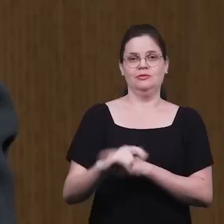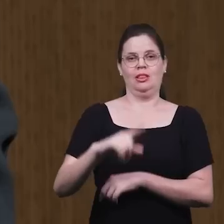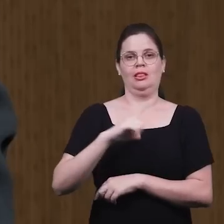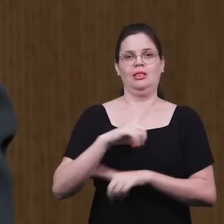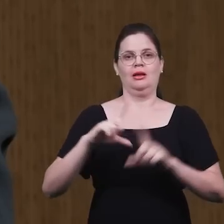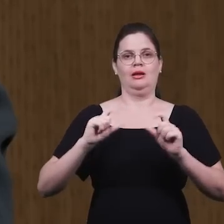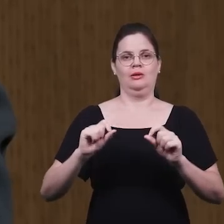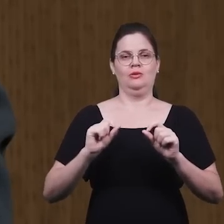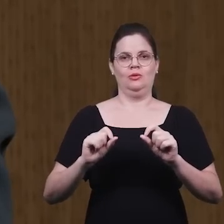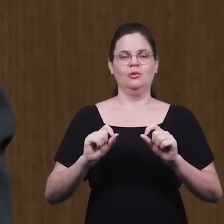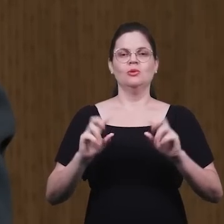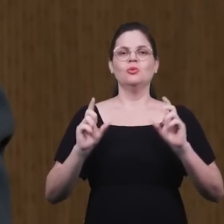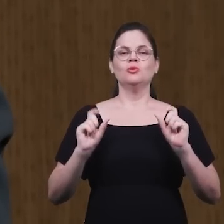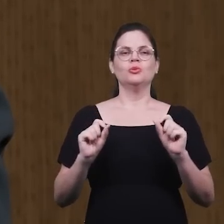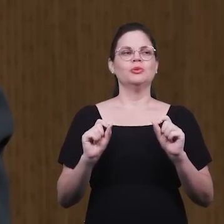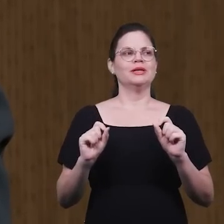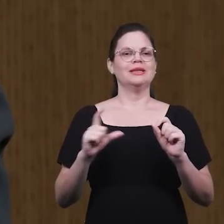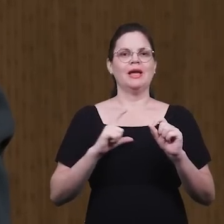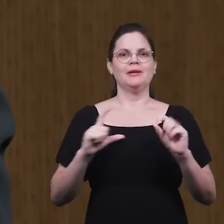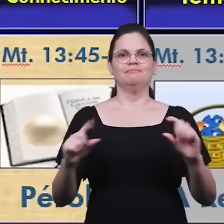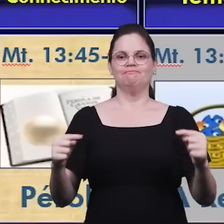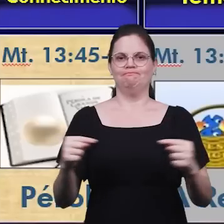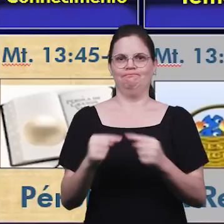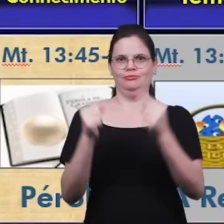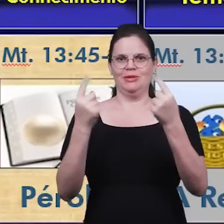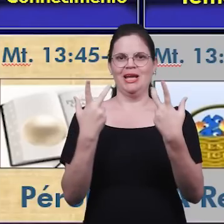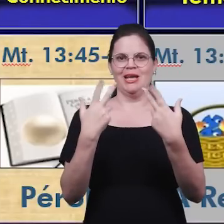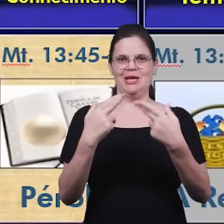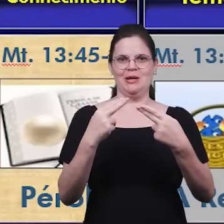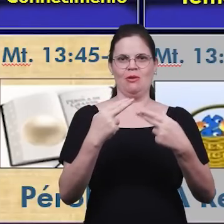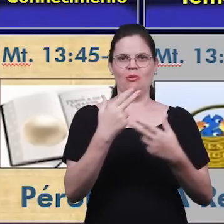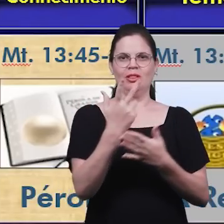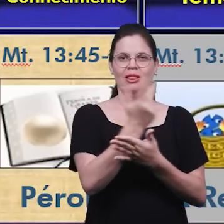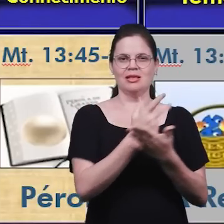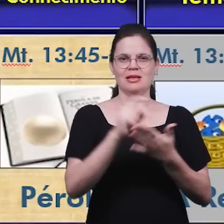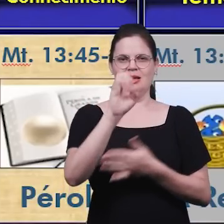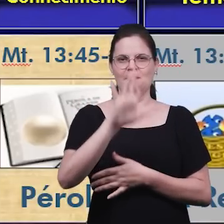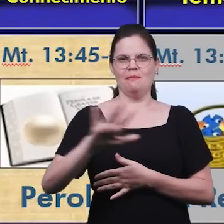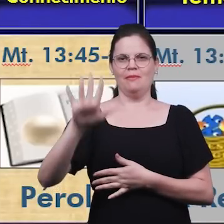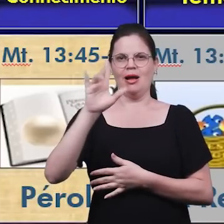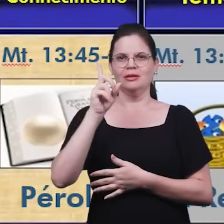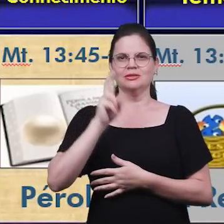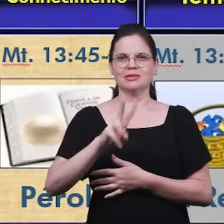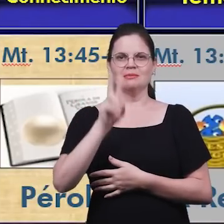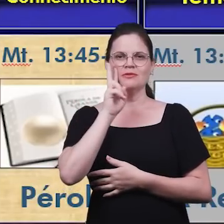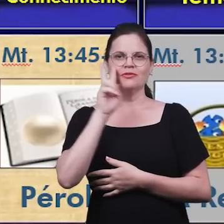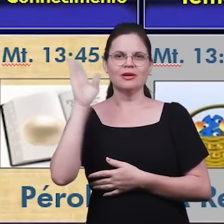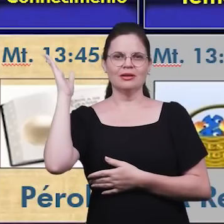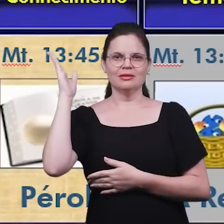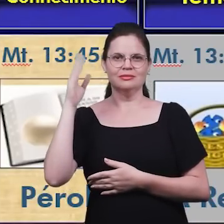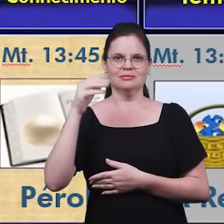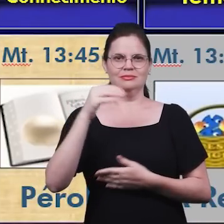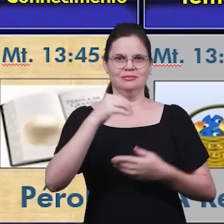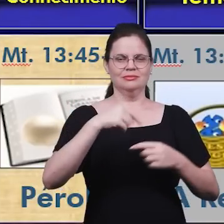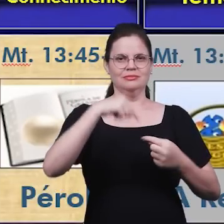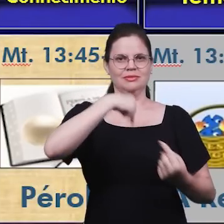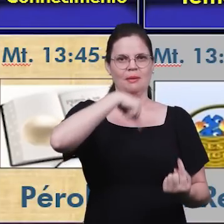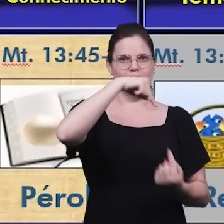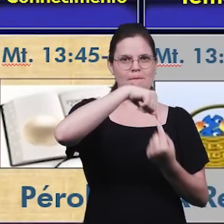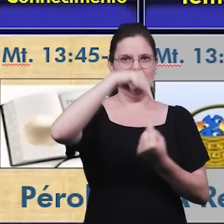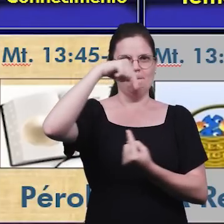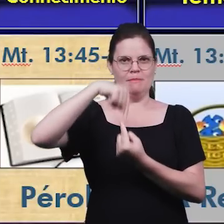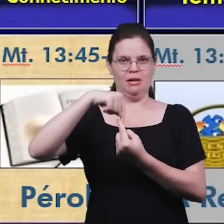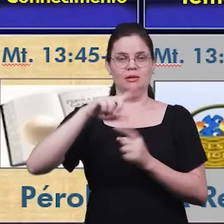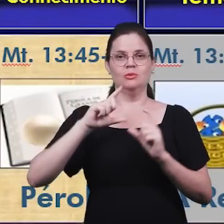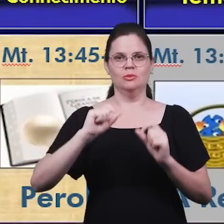uma relação muito estreita, podemos ver inclusive naquele quadro ilustrativo que nós sempre mostramos, entre a carta a Tiatira e